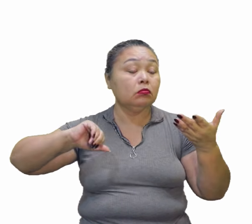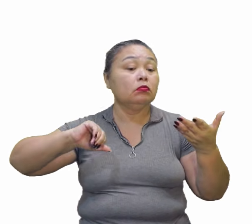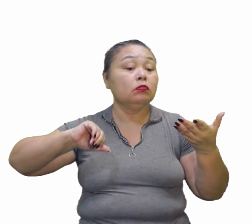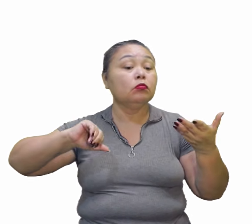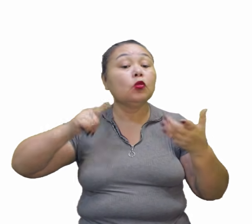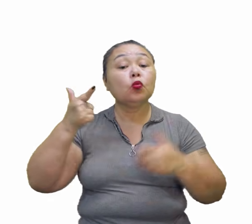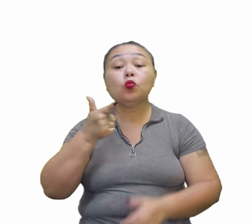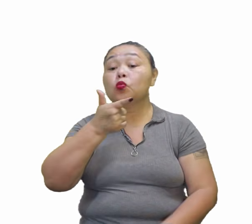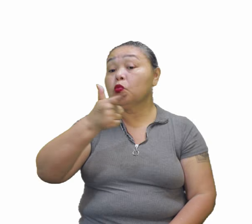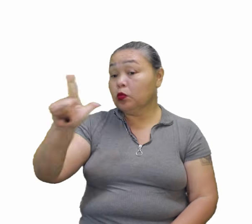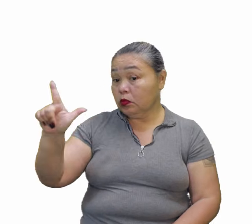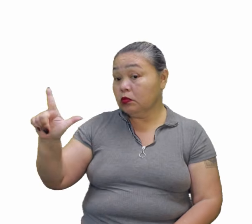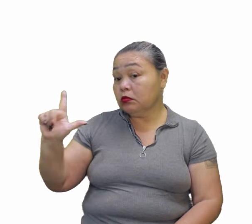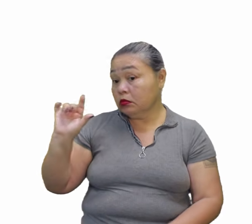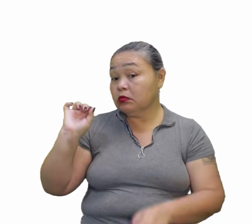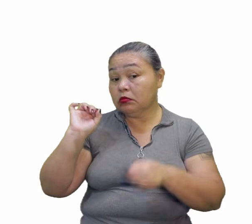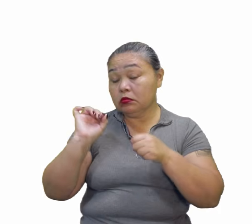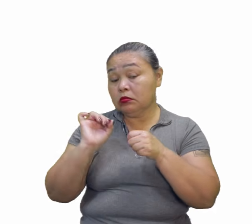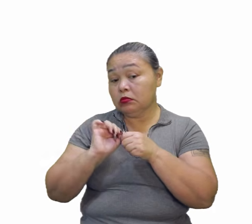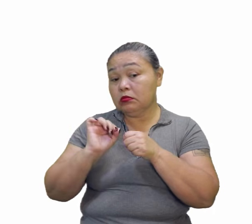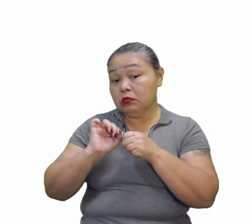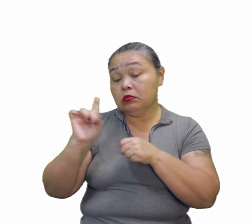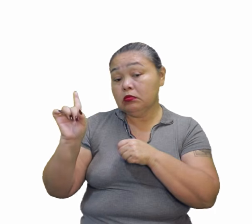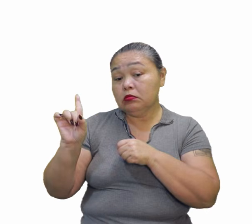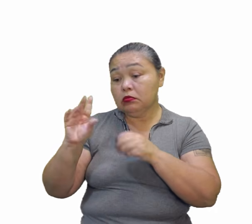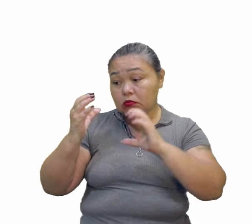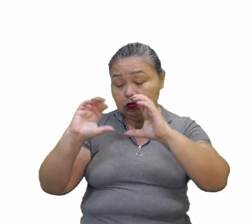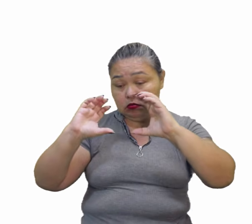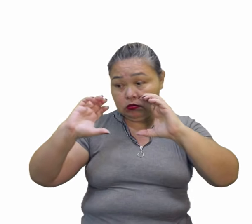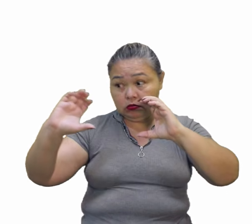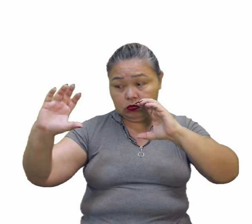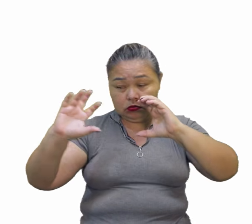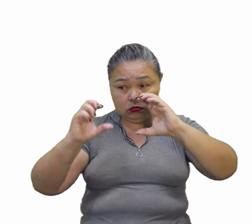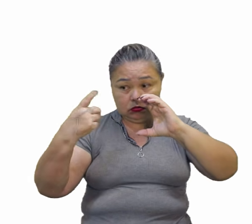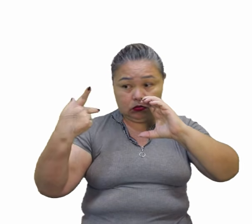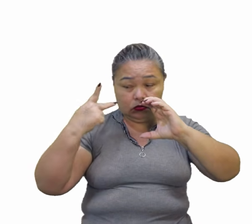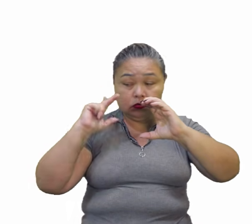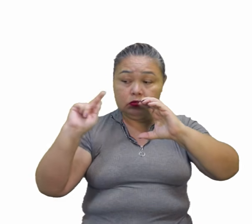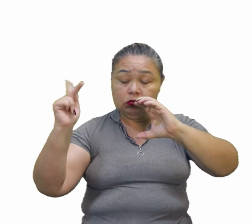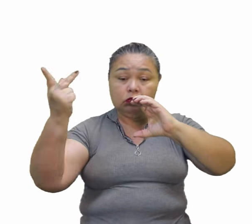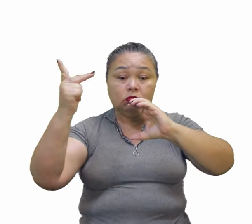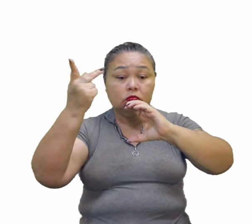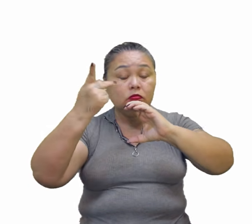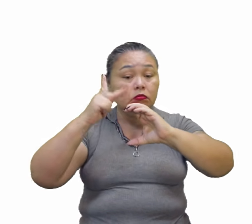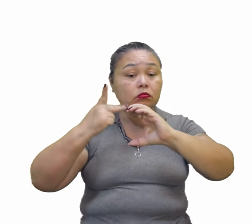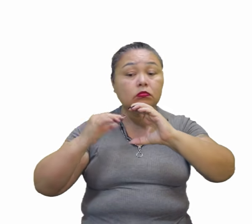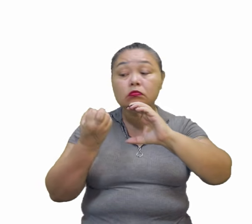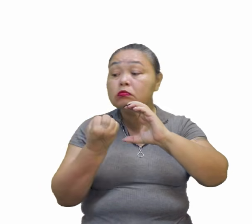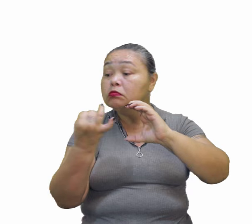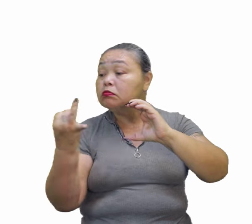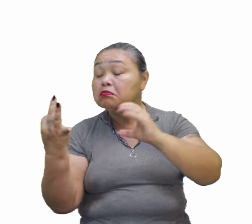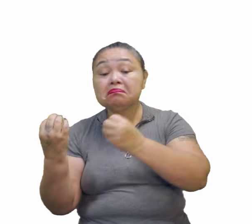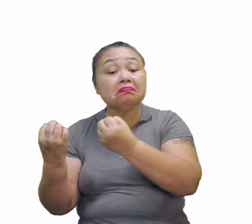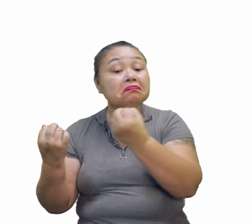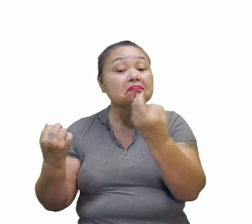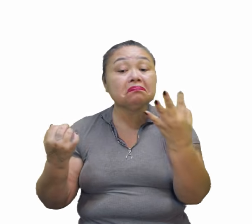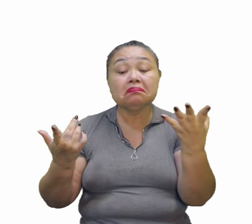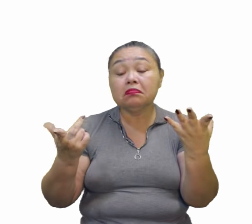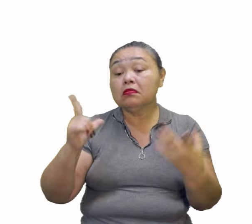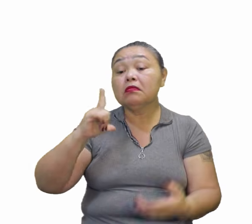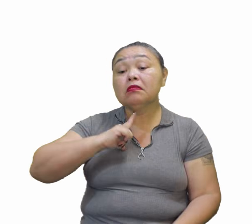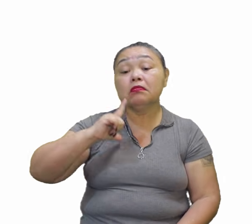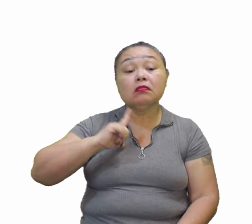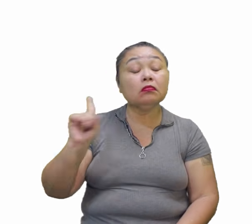É um outro modo de você fazer. E distribuindo os hidrogênios para a quantidade de carbono que você